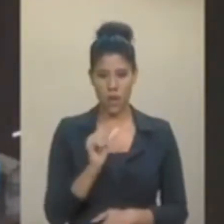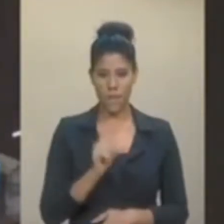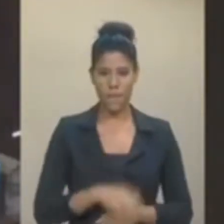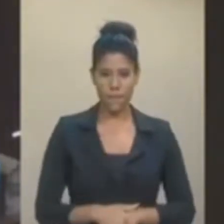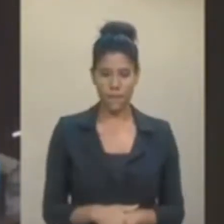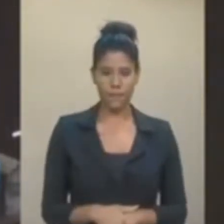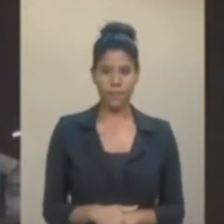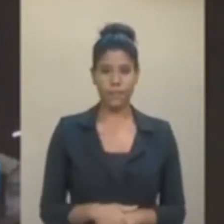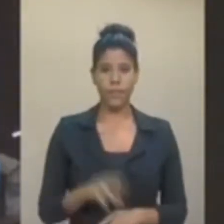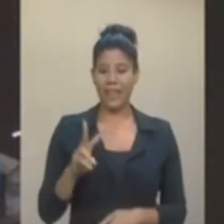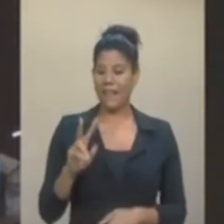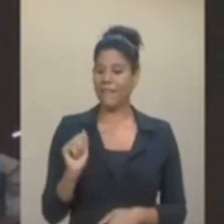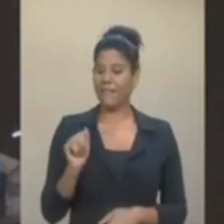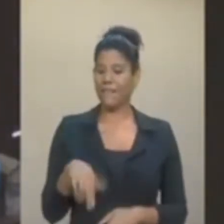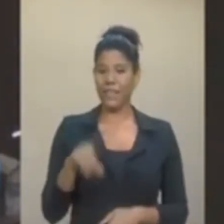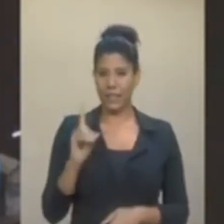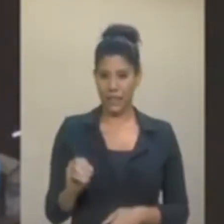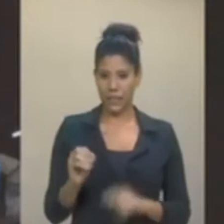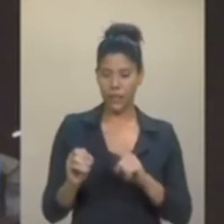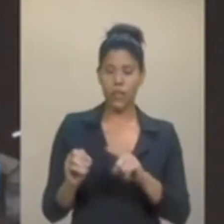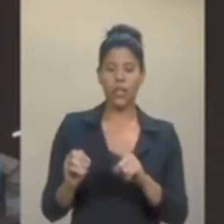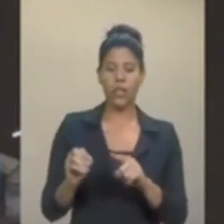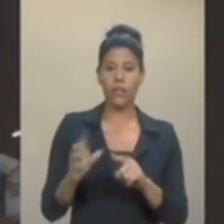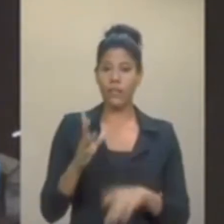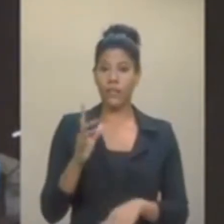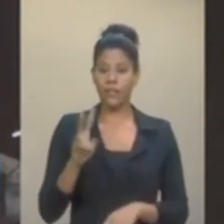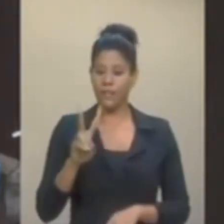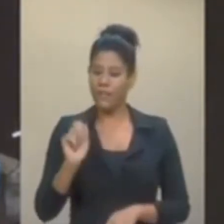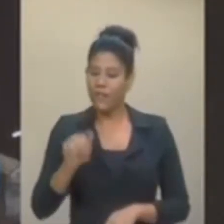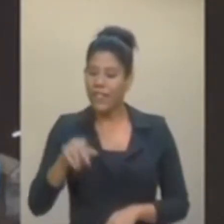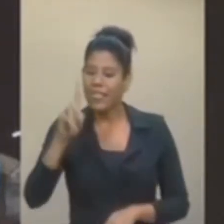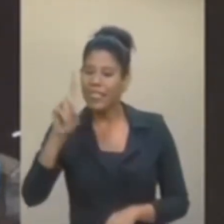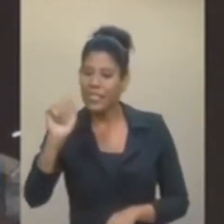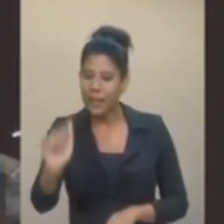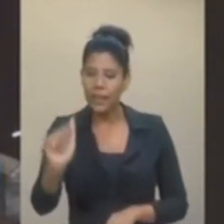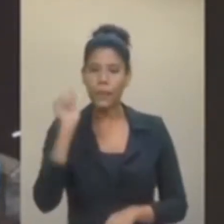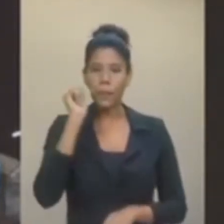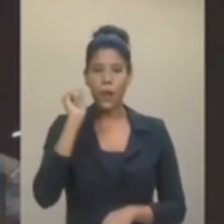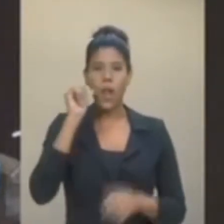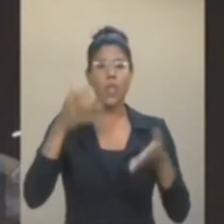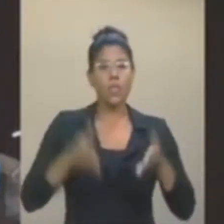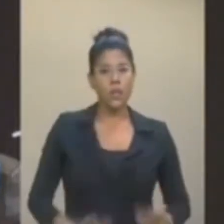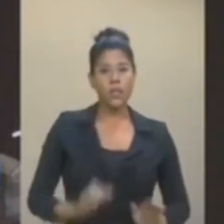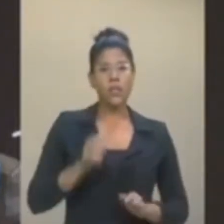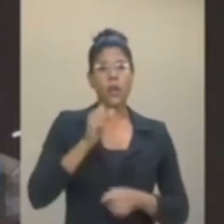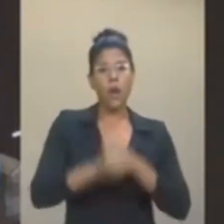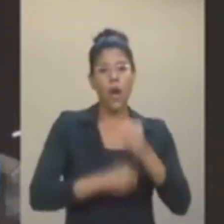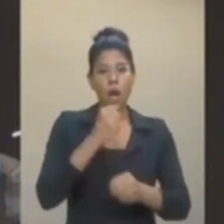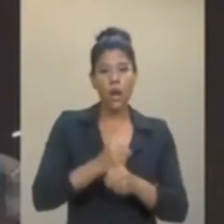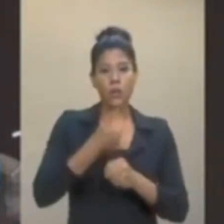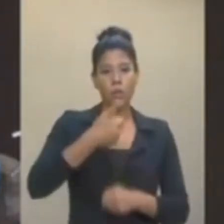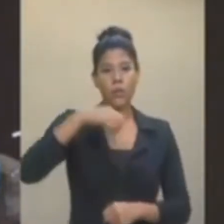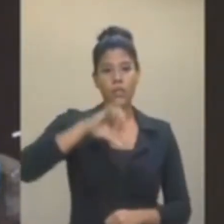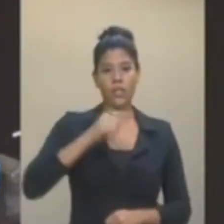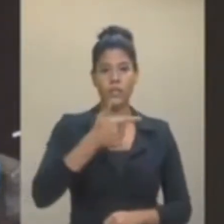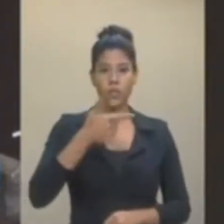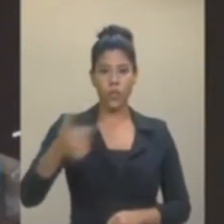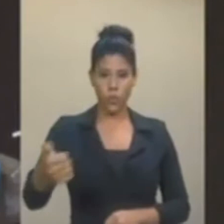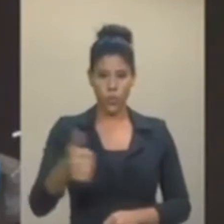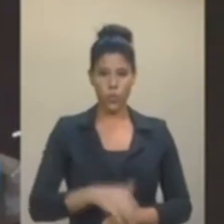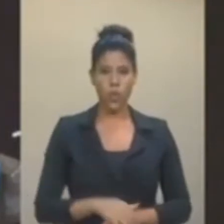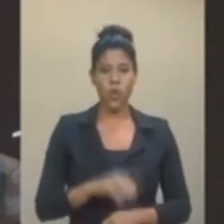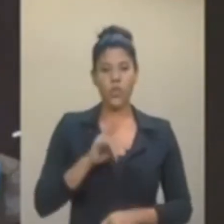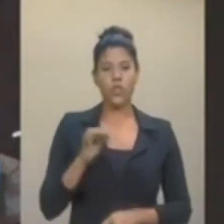Wanda Sidot, cearense, nascida em Fortaleza no ano de 1921, no 22 de